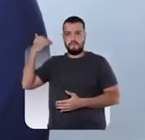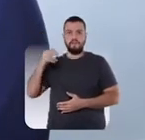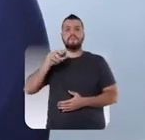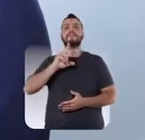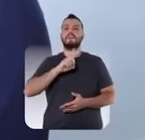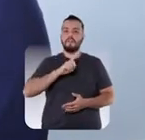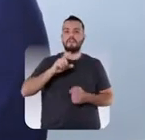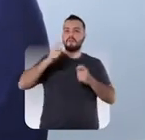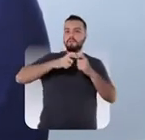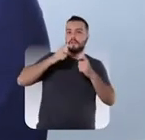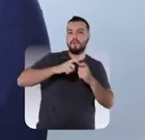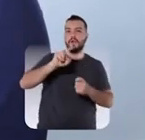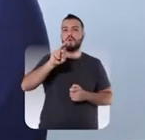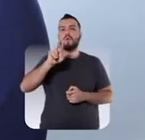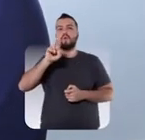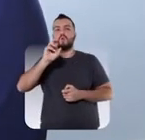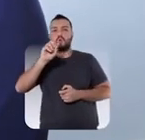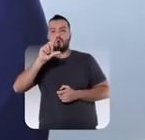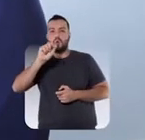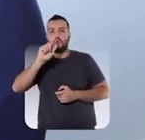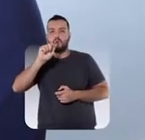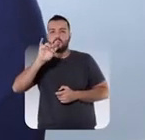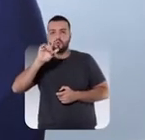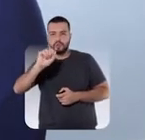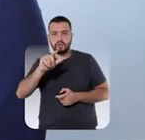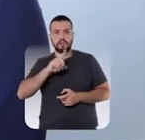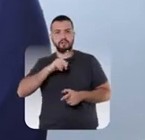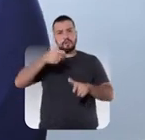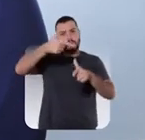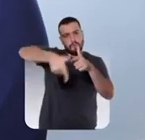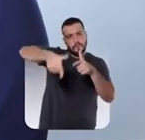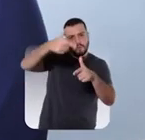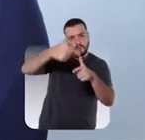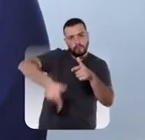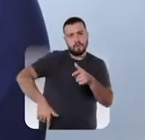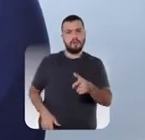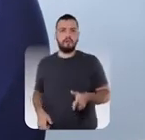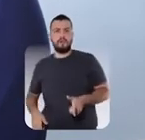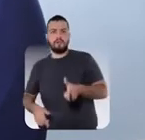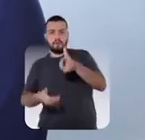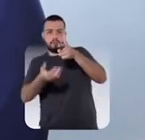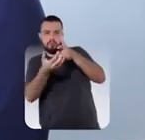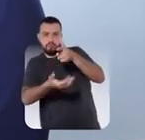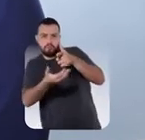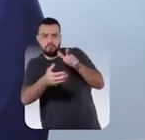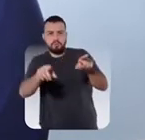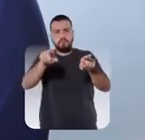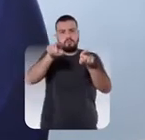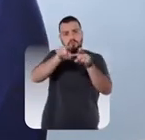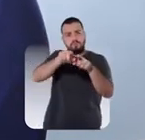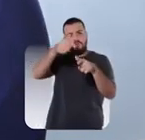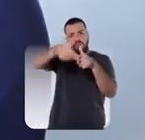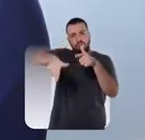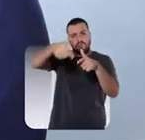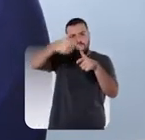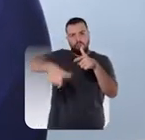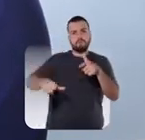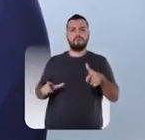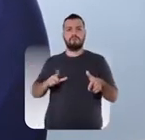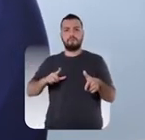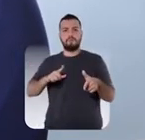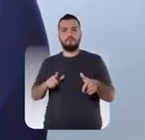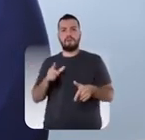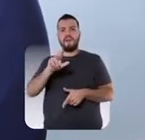urologista, que não tínhamos para tratar as pessoas que têm problema de próstata, as pessoas também que têm um cálculo renal, também